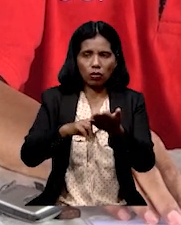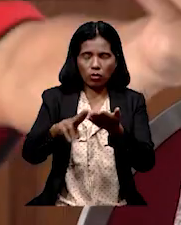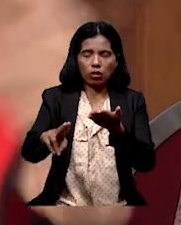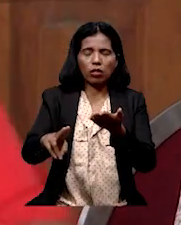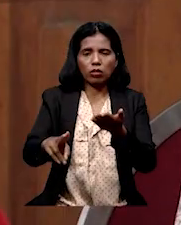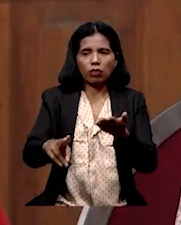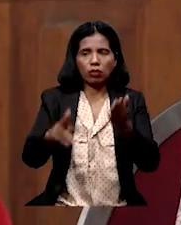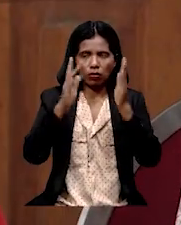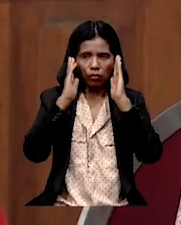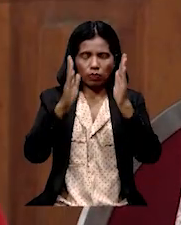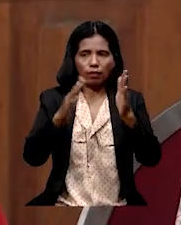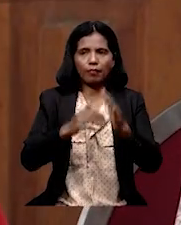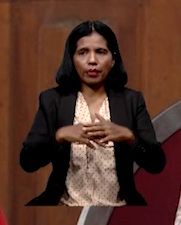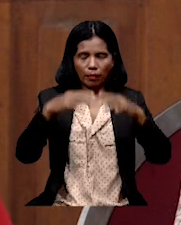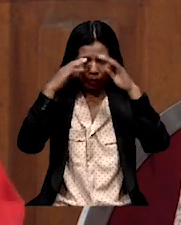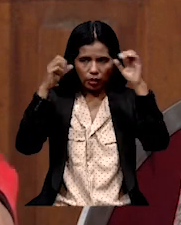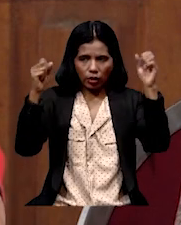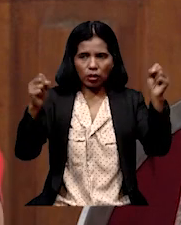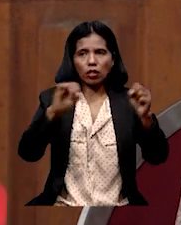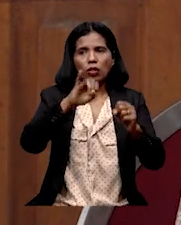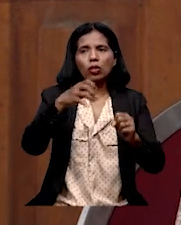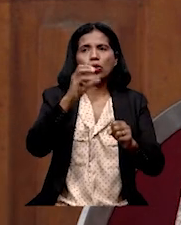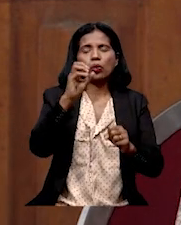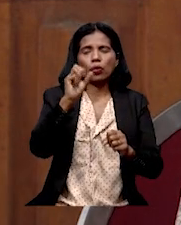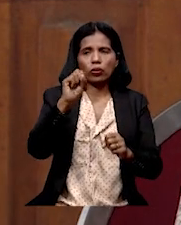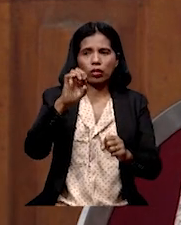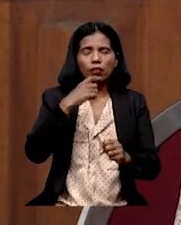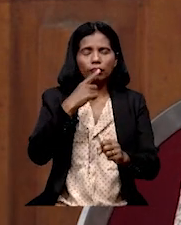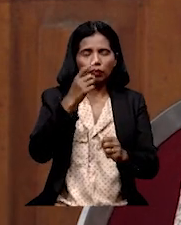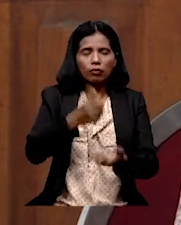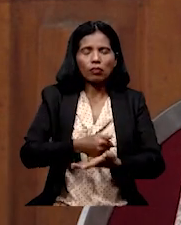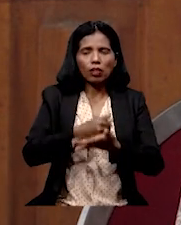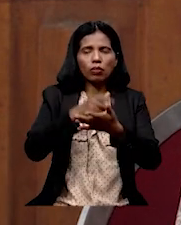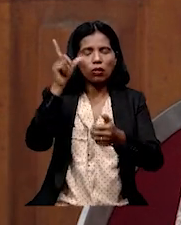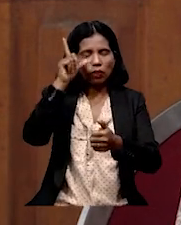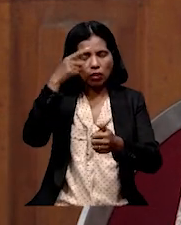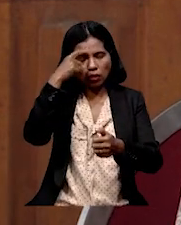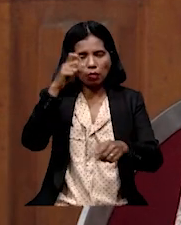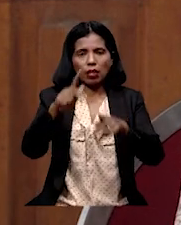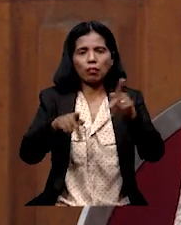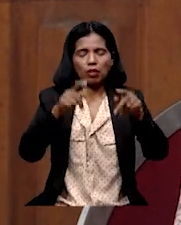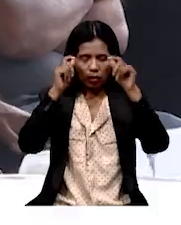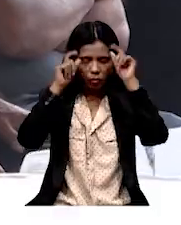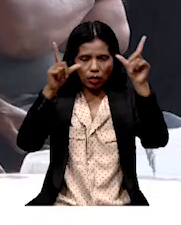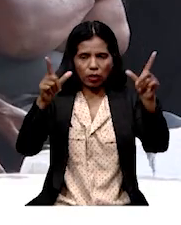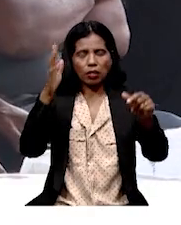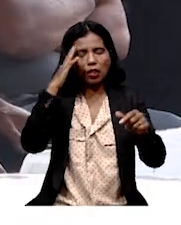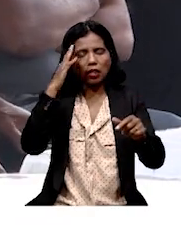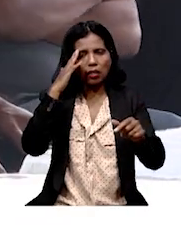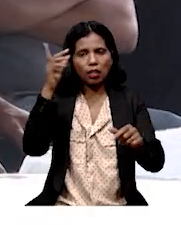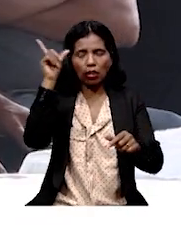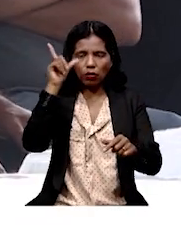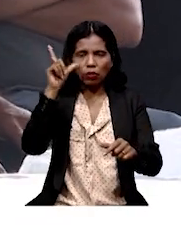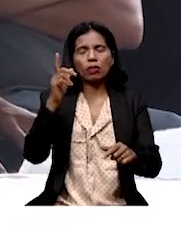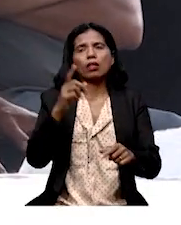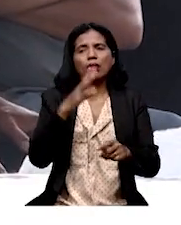seriedade. Presidente Ofelin José Manuel Nakfil Hateten, razão apoio Luolo, tamba povo Timor-Leste toma que reconhece perfil,